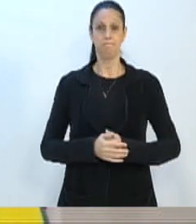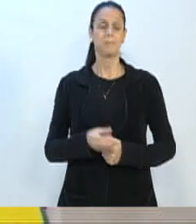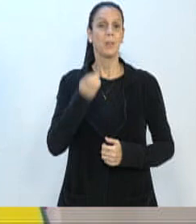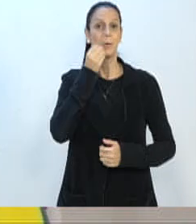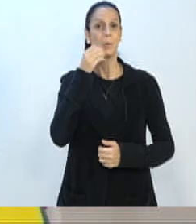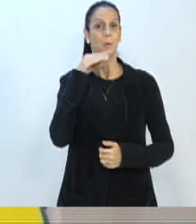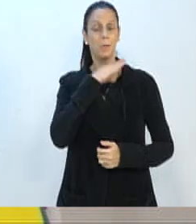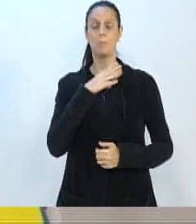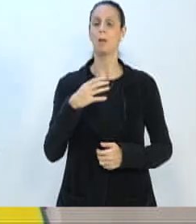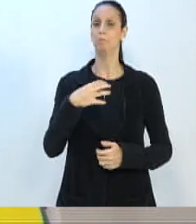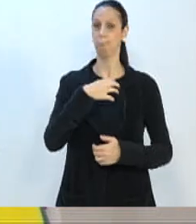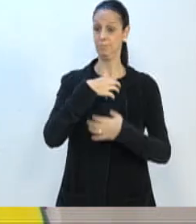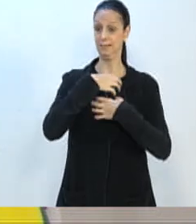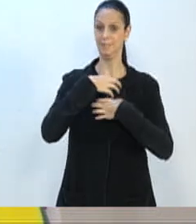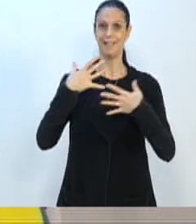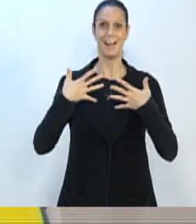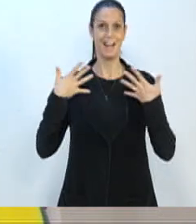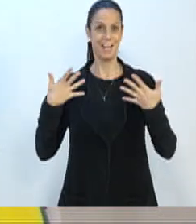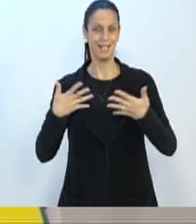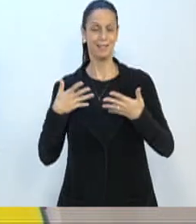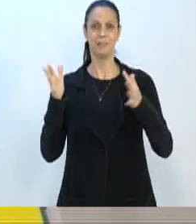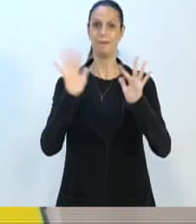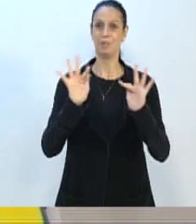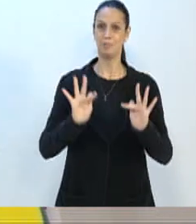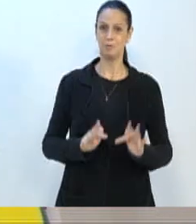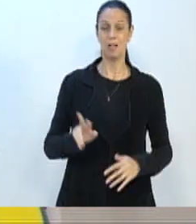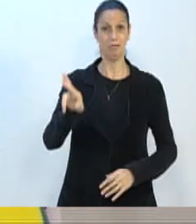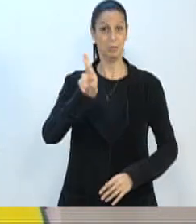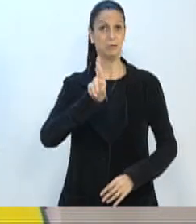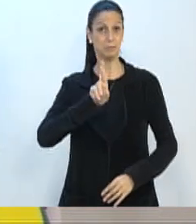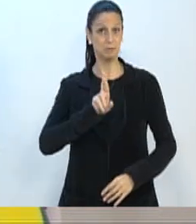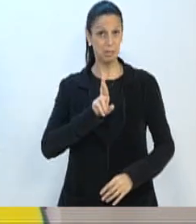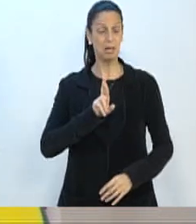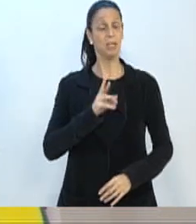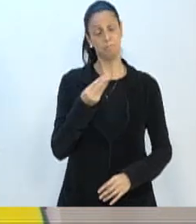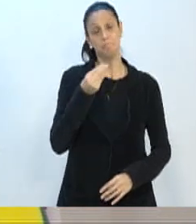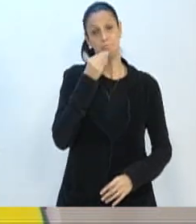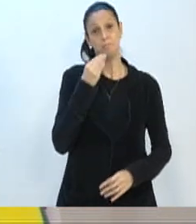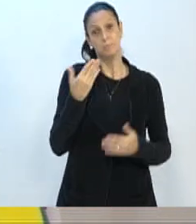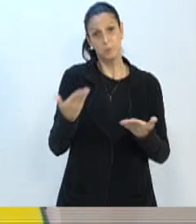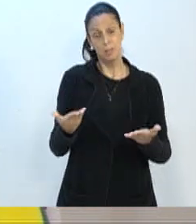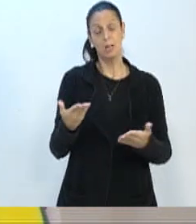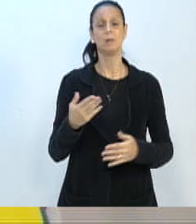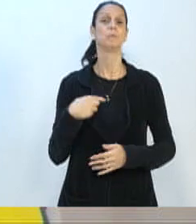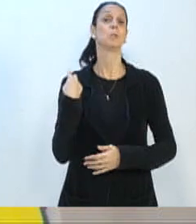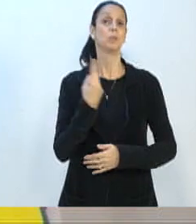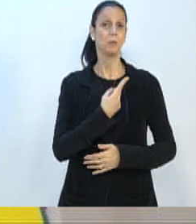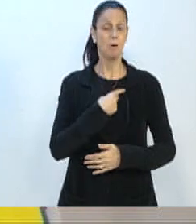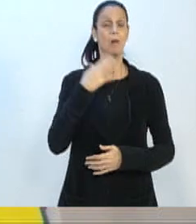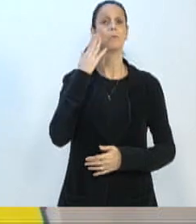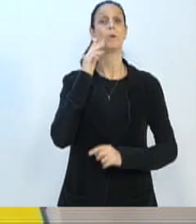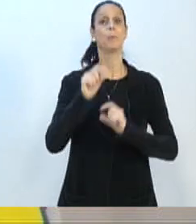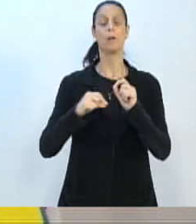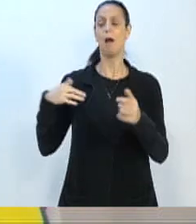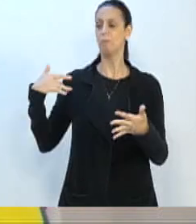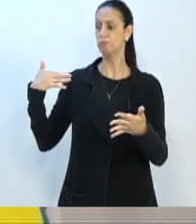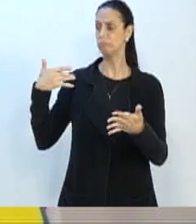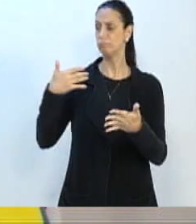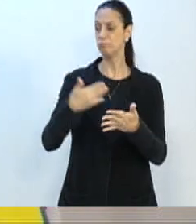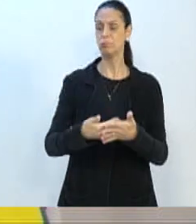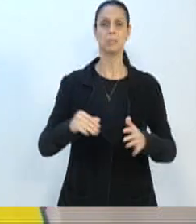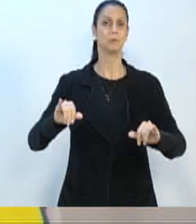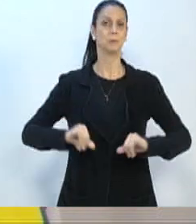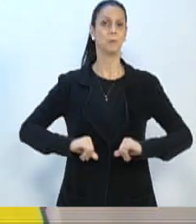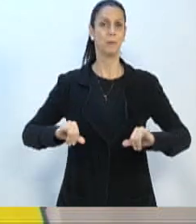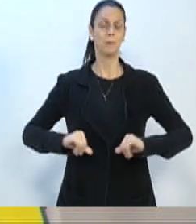repleta de alegria de felicidade com resultado sem sombra de dúvida pois sabemos o quanto passamos até aqui o